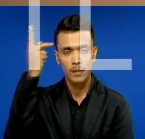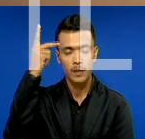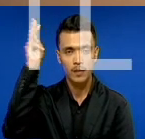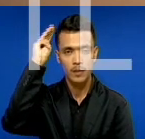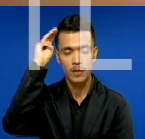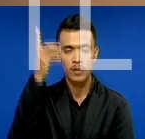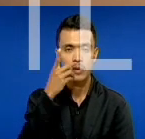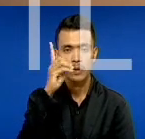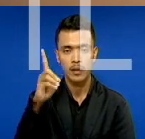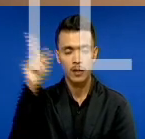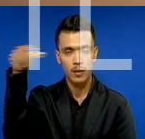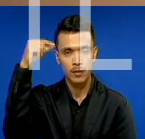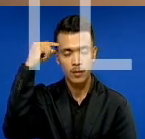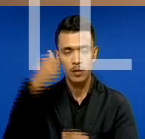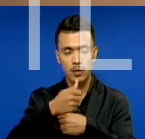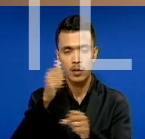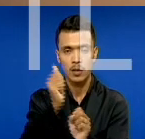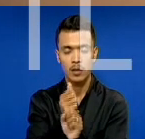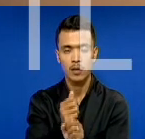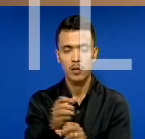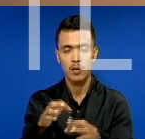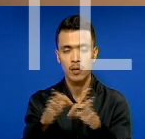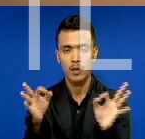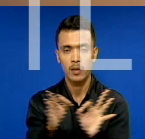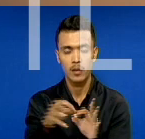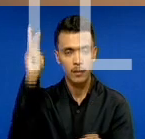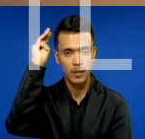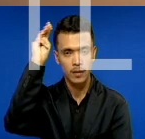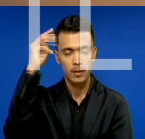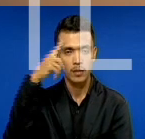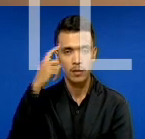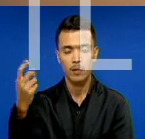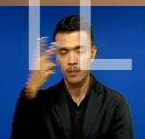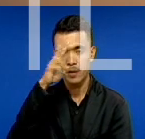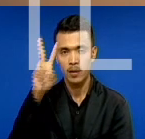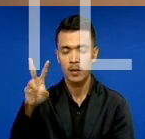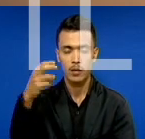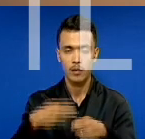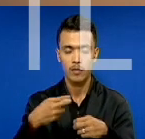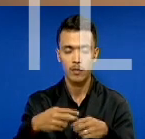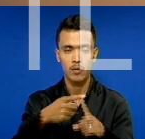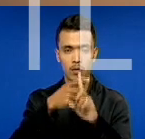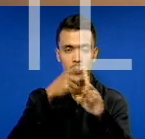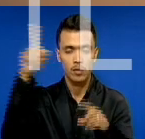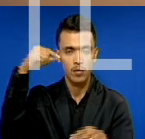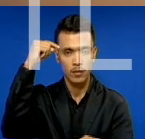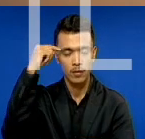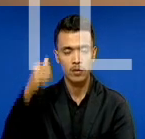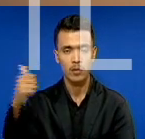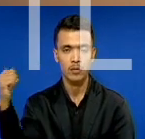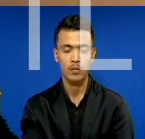Primeiro-ministro declara governo sem halo auditoria para Ministério Balum. Tamba identifica falhanço Balum e governação